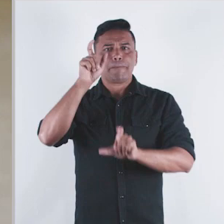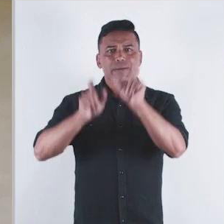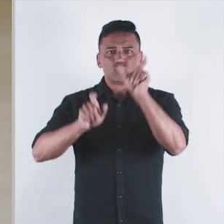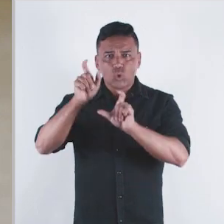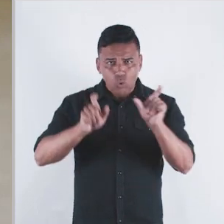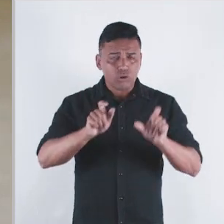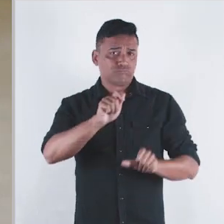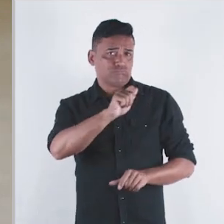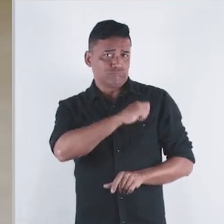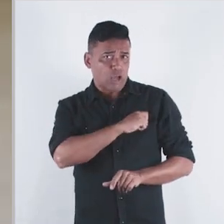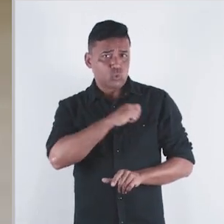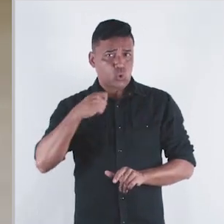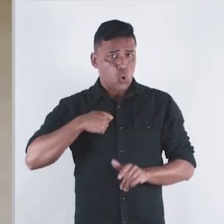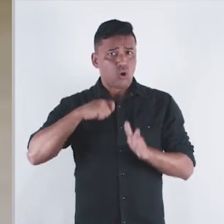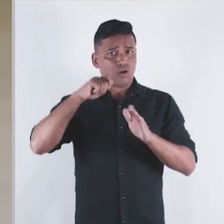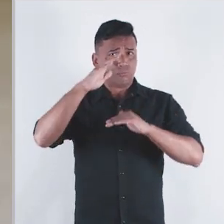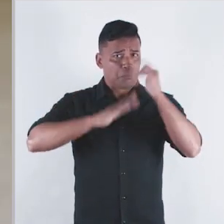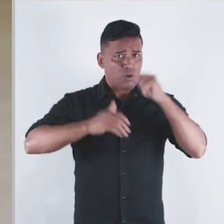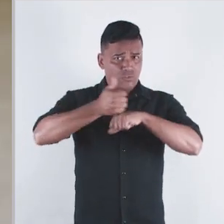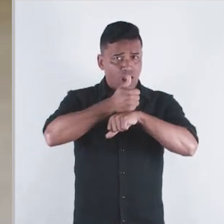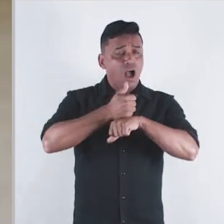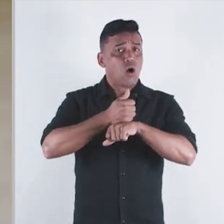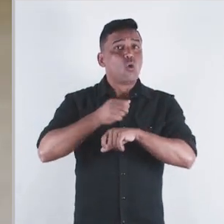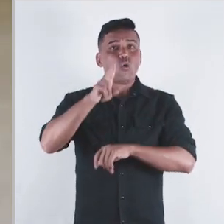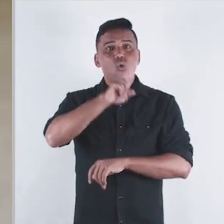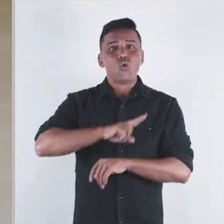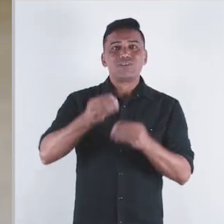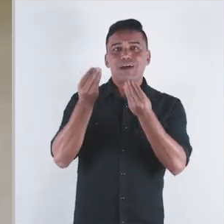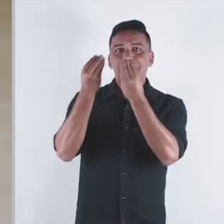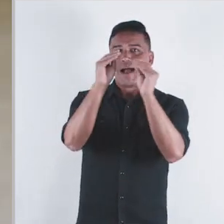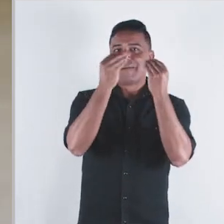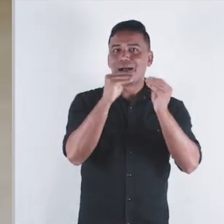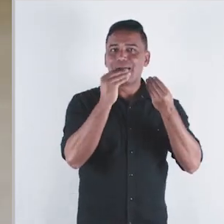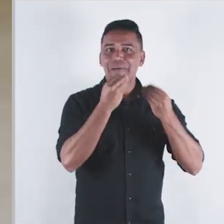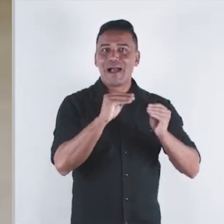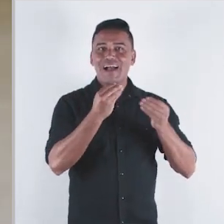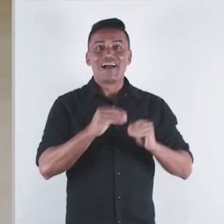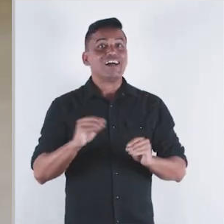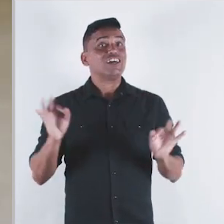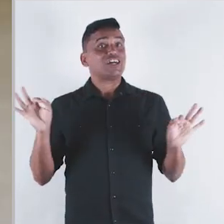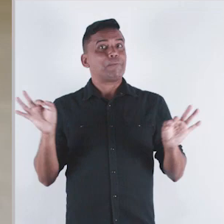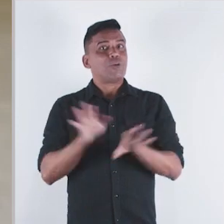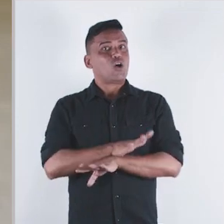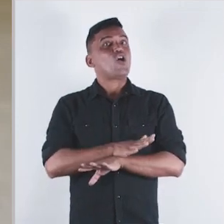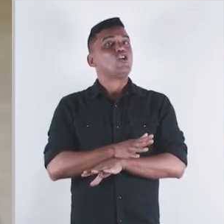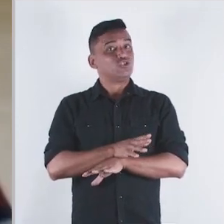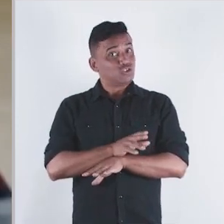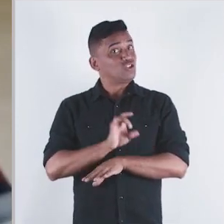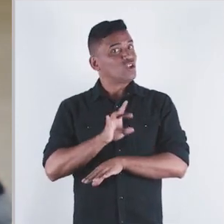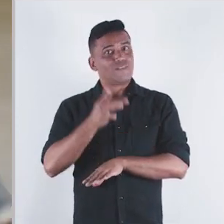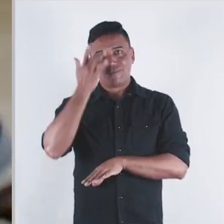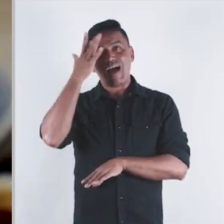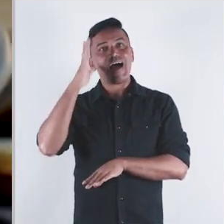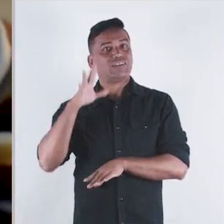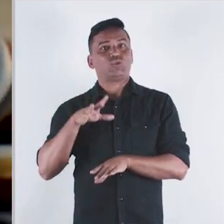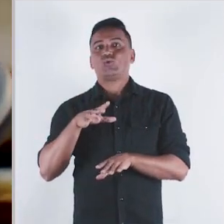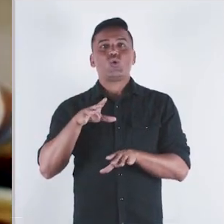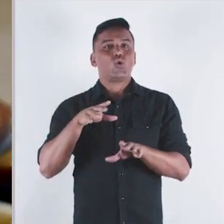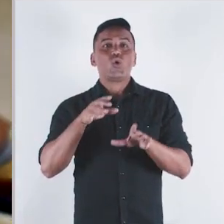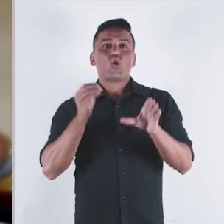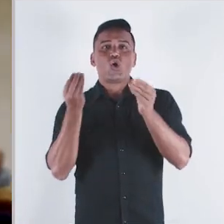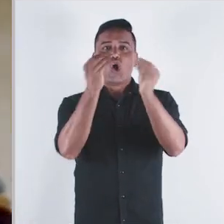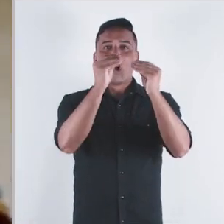estão fazendo uso dessas plataformas que já estão prontas para criar as suas